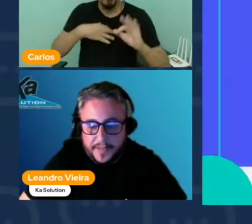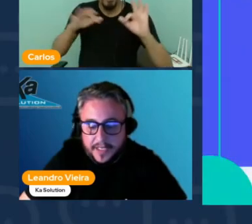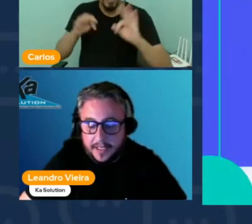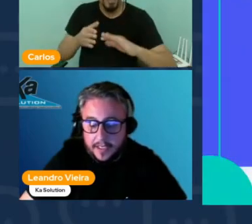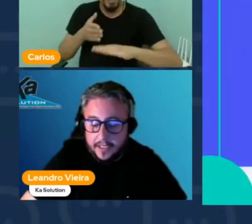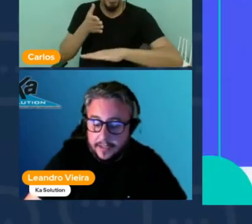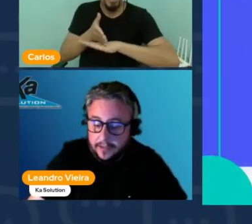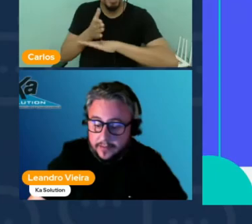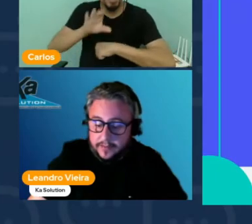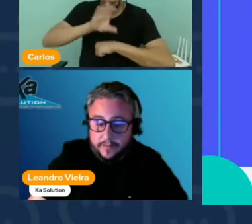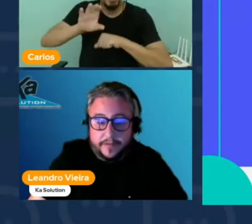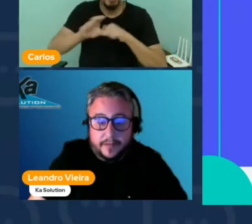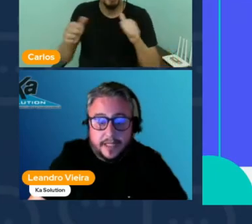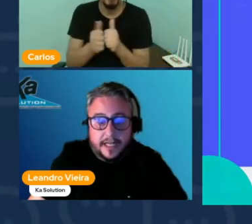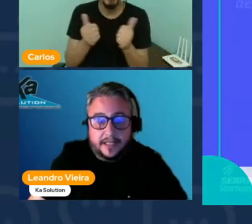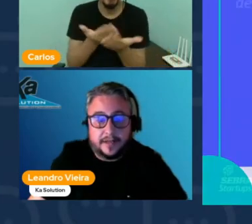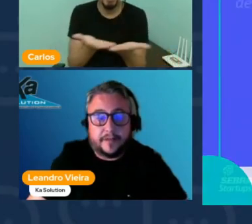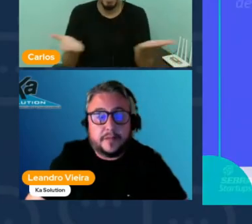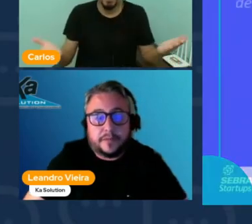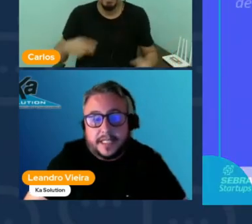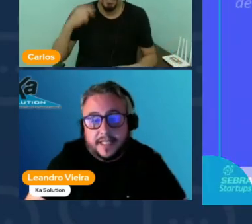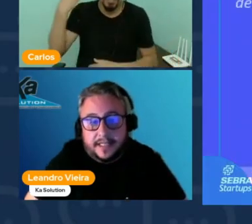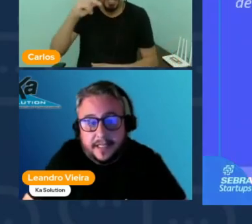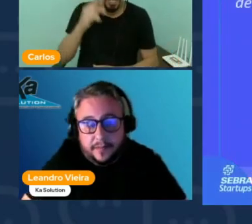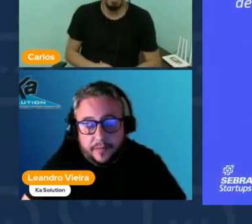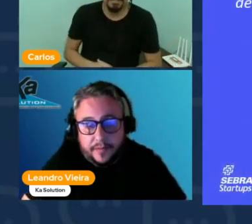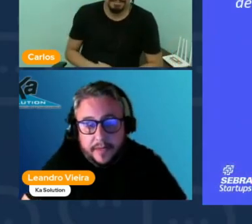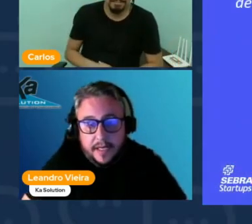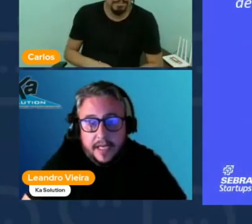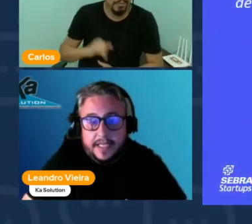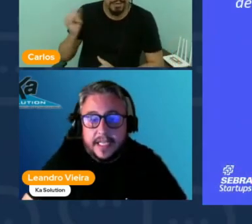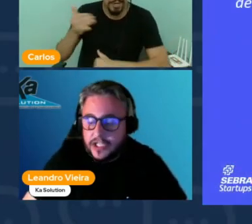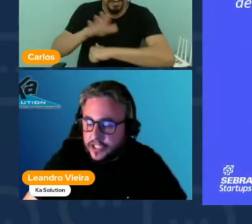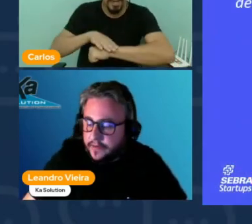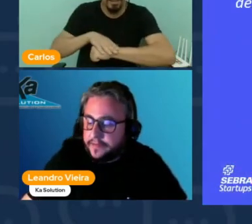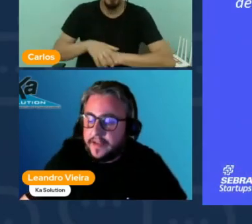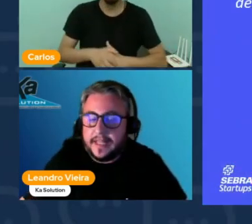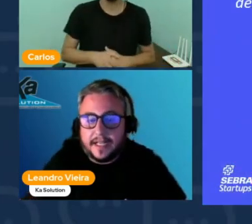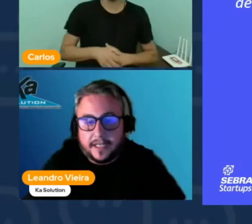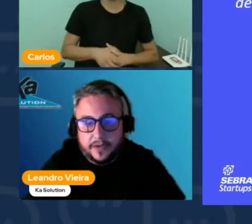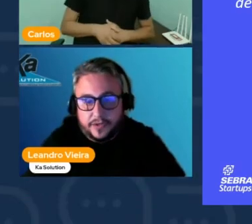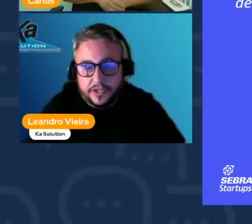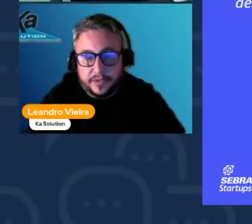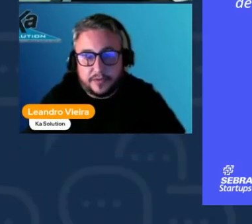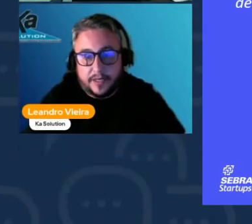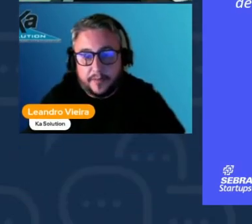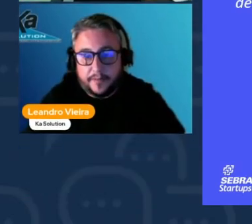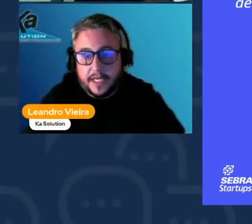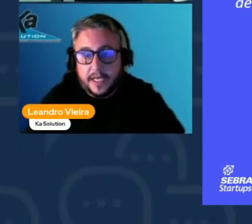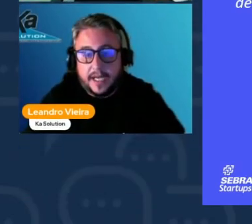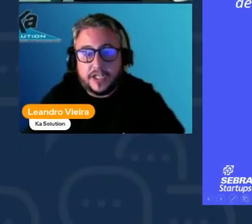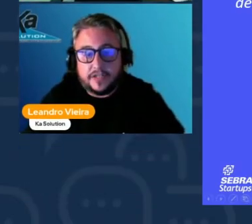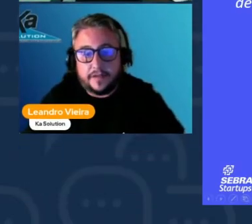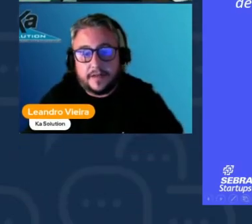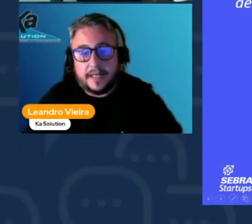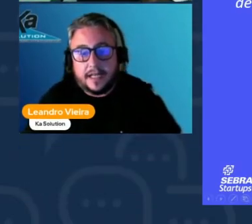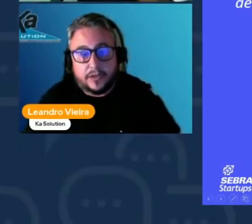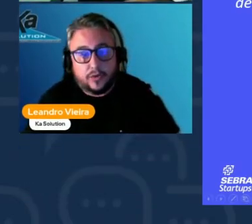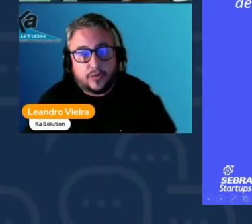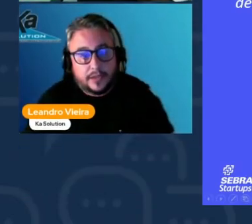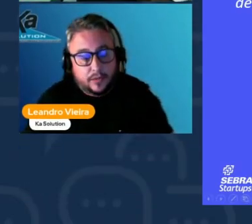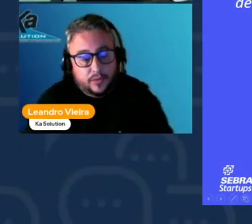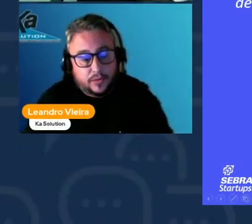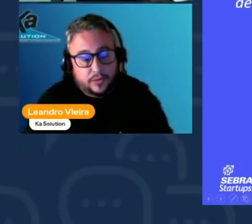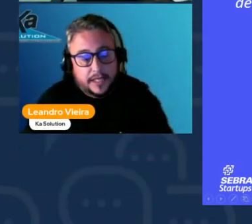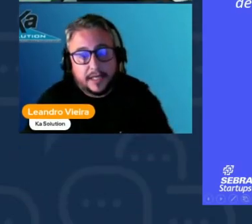pessoal. Então, vamos lá, não vamos perder tempo. O que a gente vai falar aqui hoje, pessoal? A gente vai falar